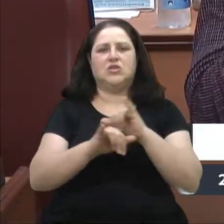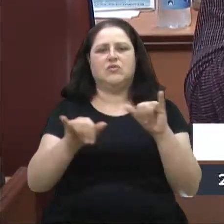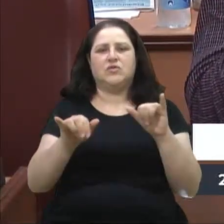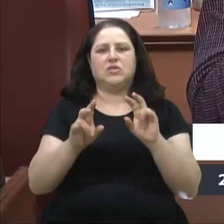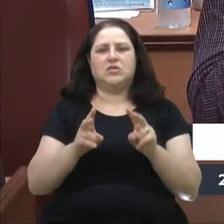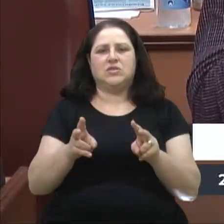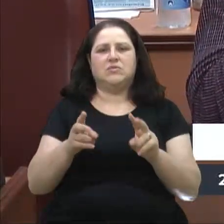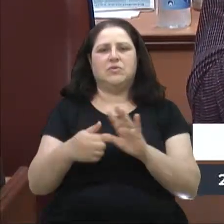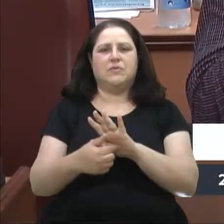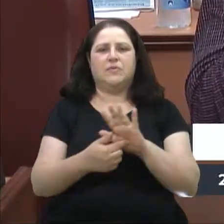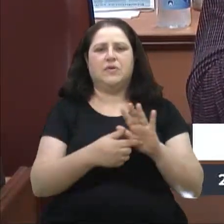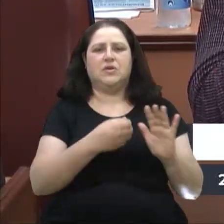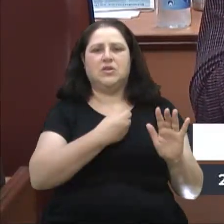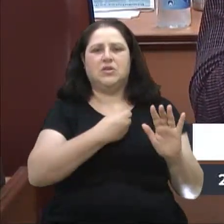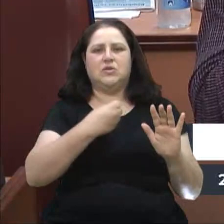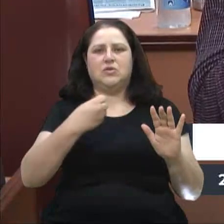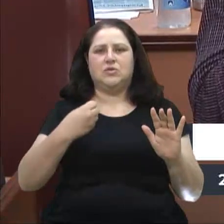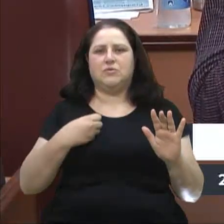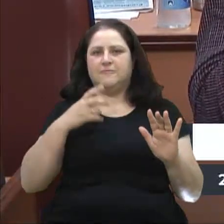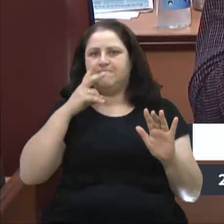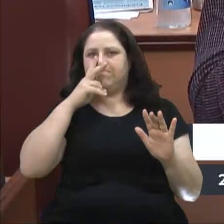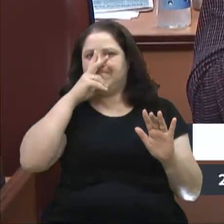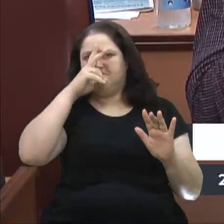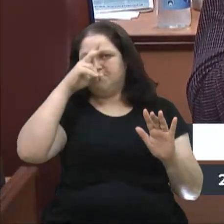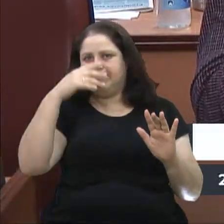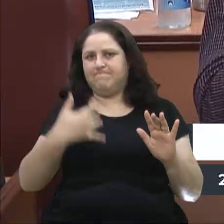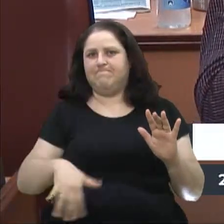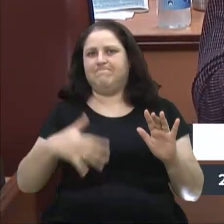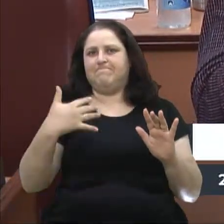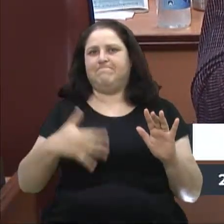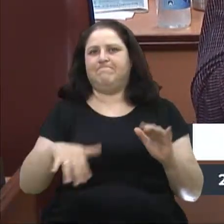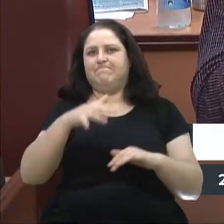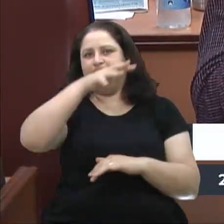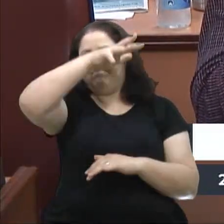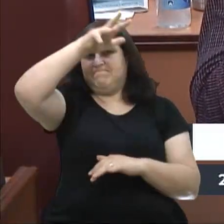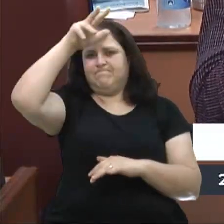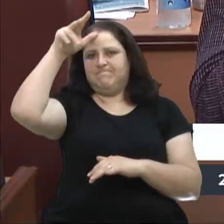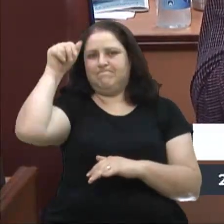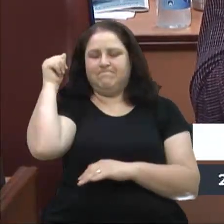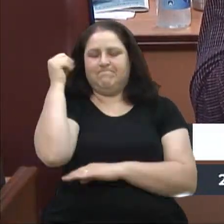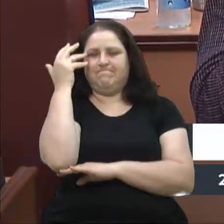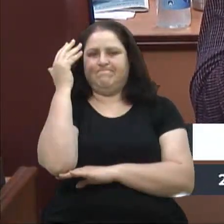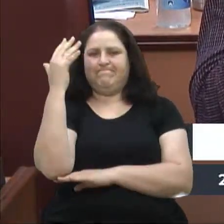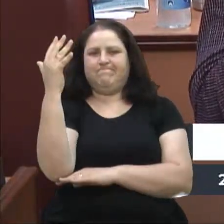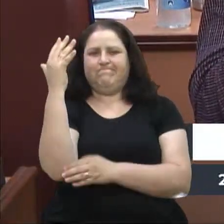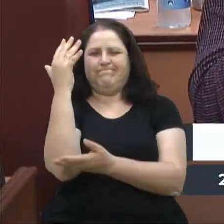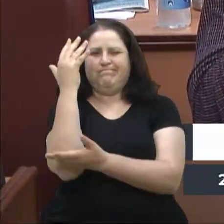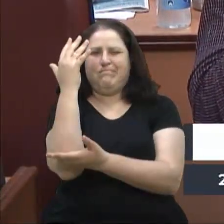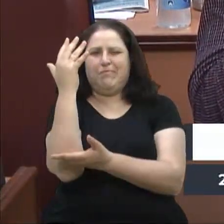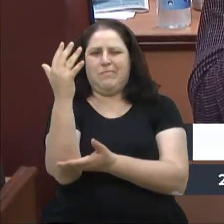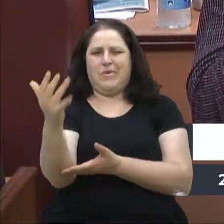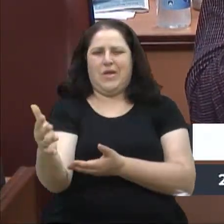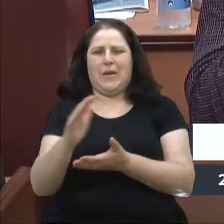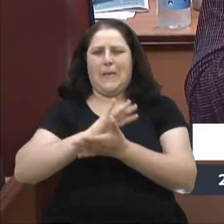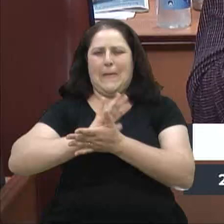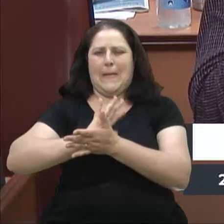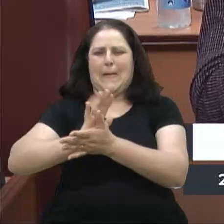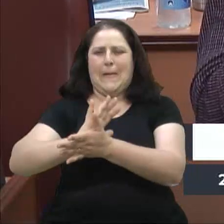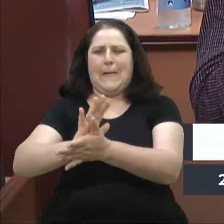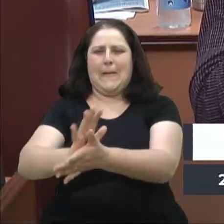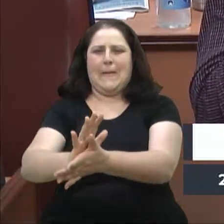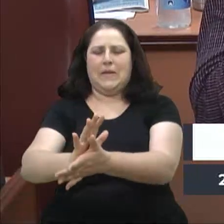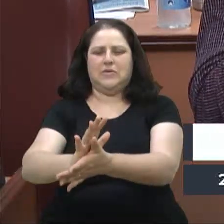de números expressivos de destruição da Mata Amazônica. E a gente não observa um